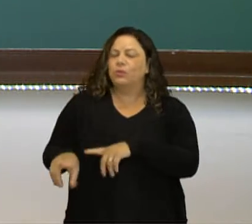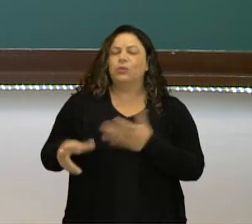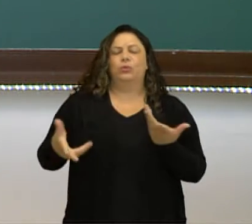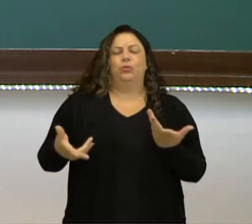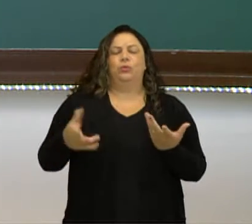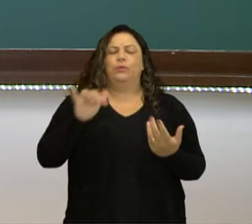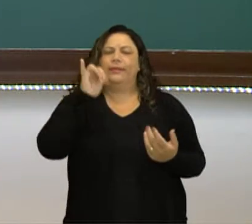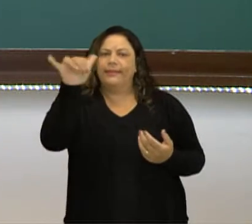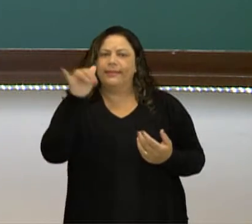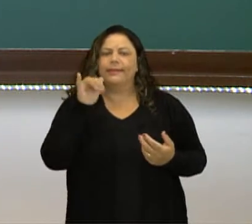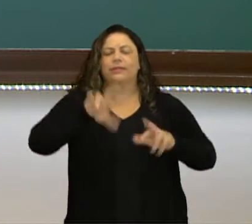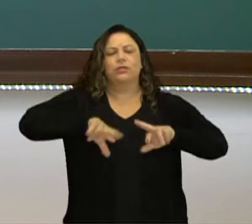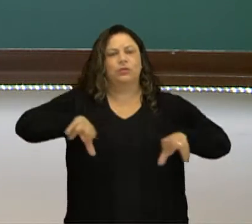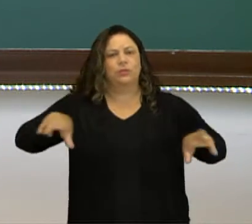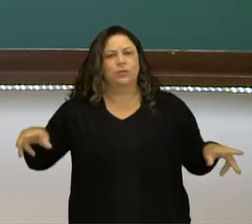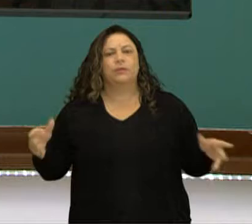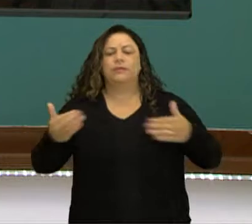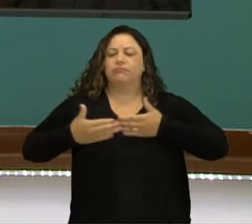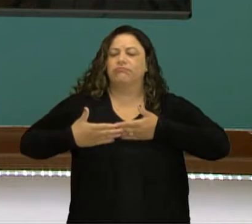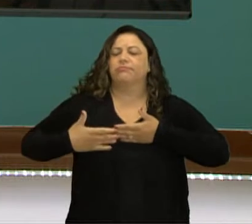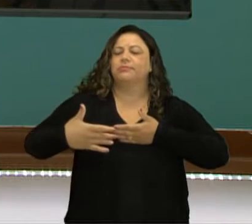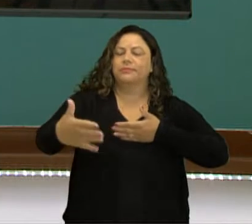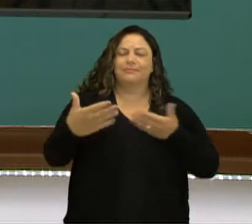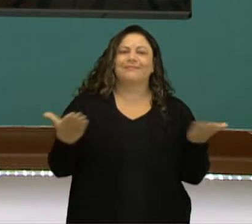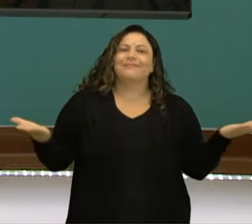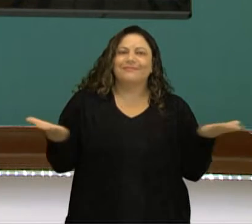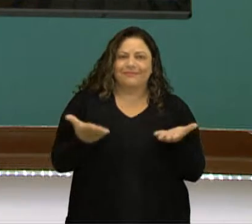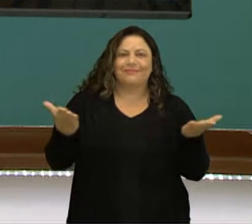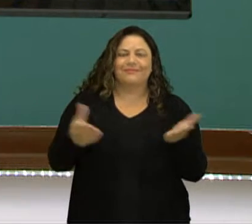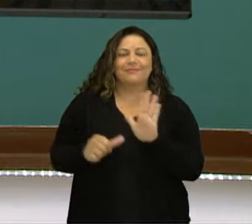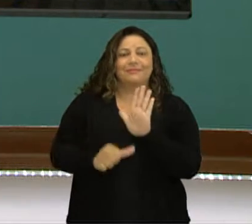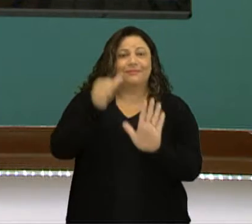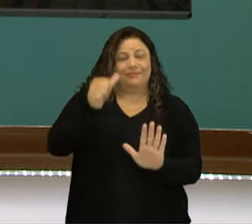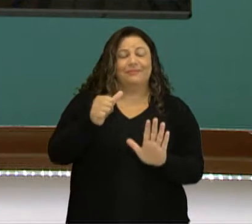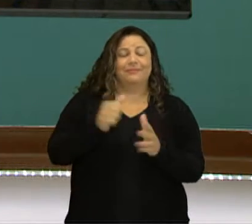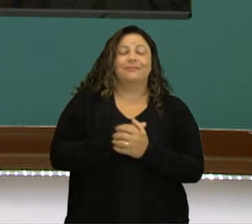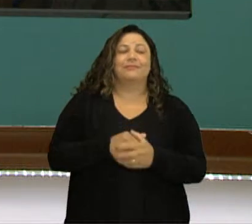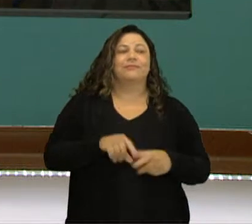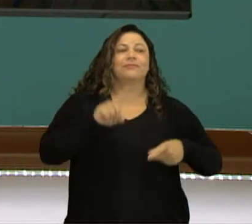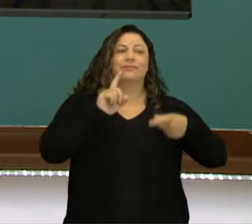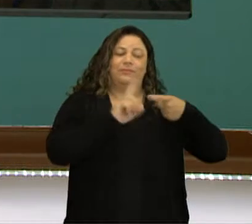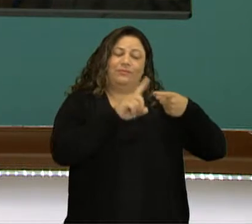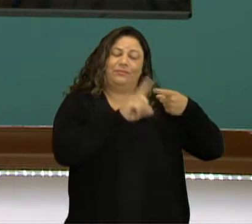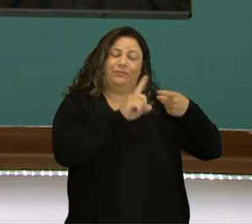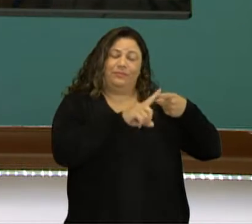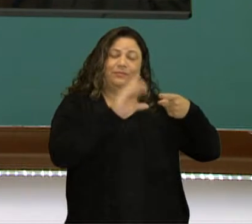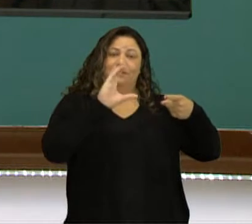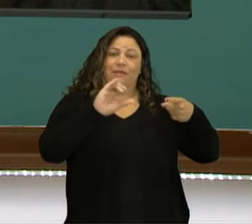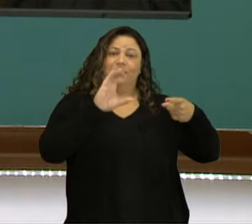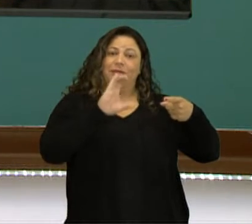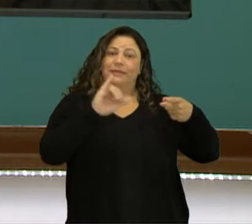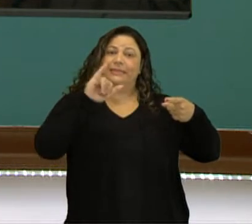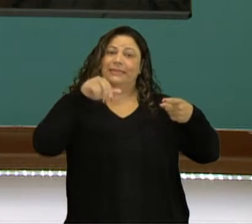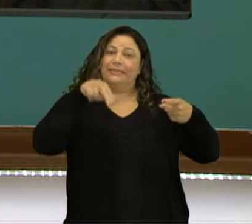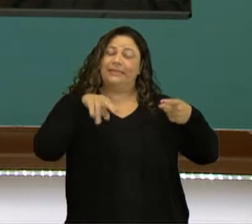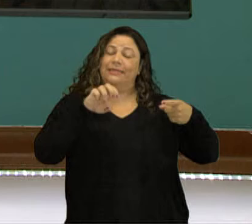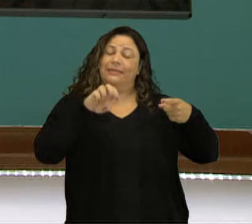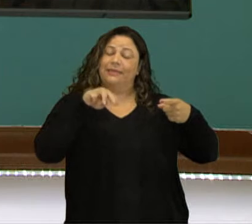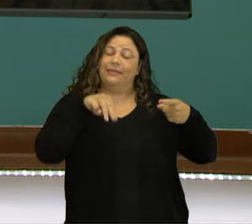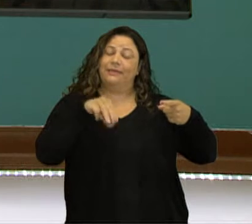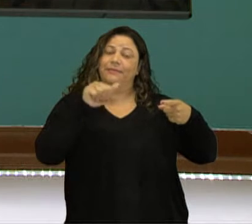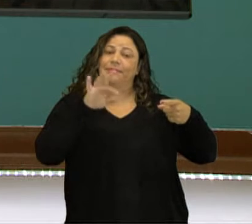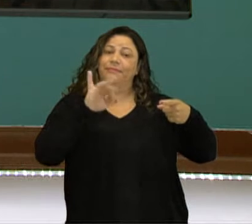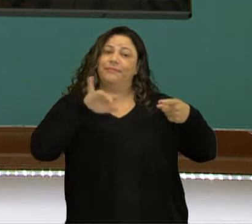diante. Mas nesse primeiro momento, nós vamos falar sobre cinemática, ok? Então, cada momento em